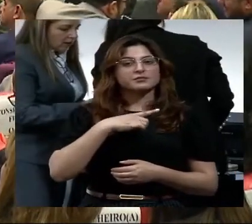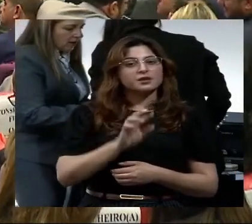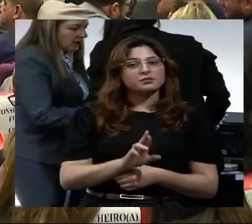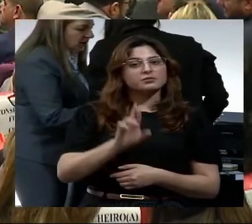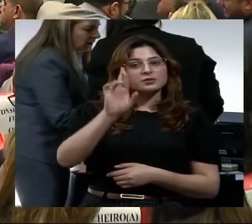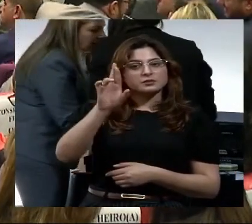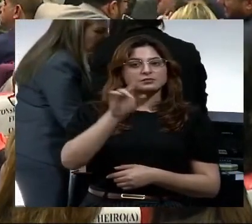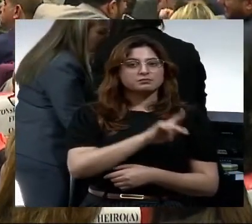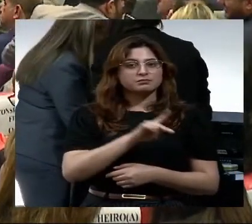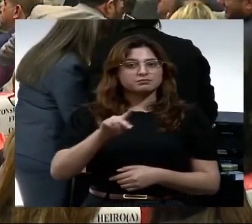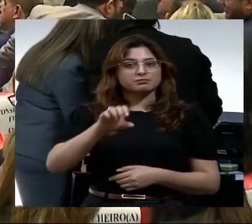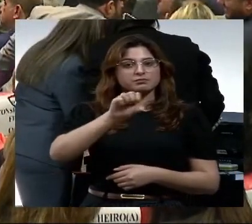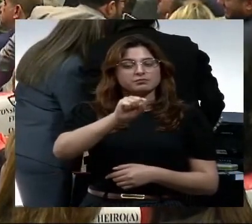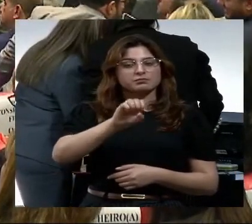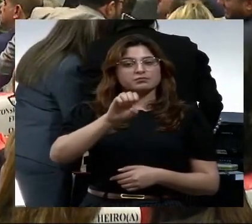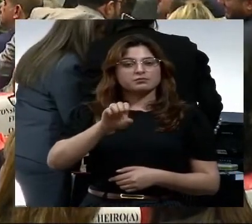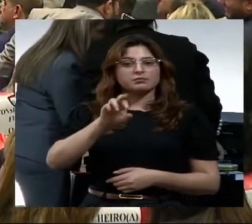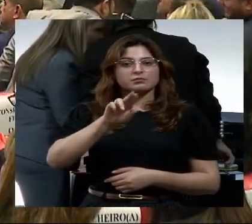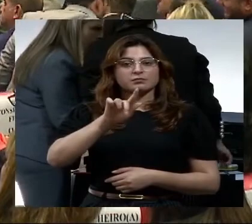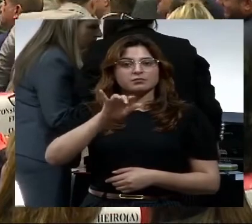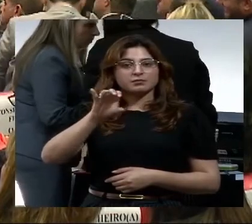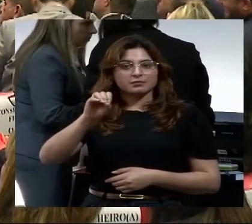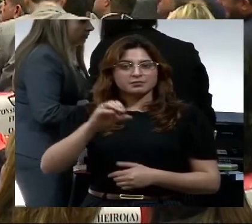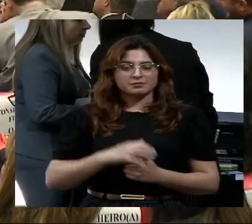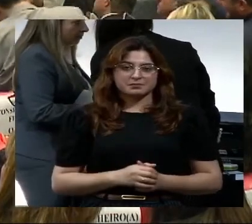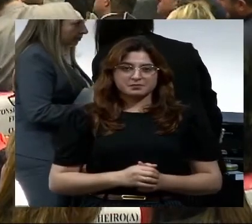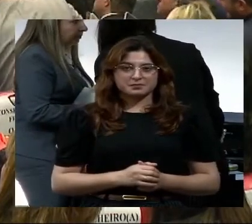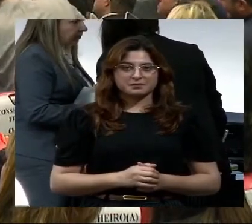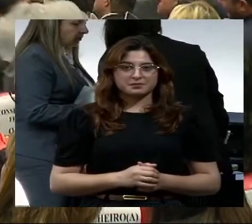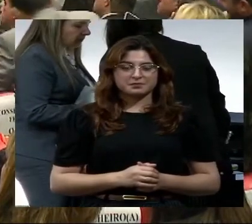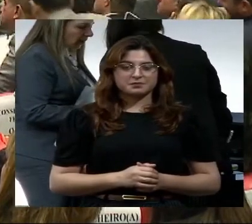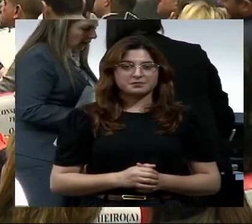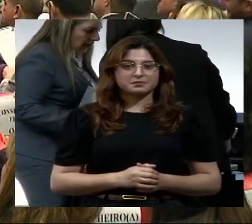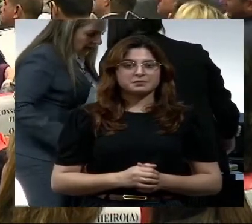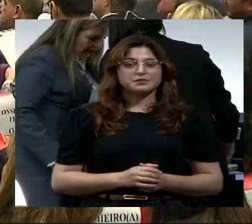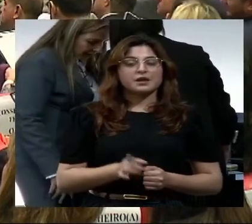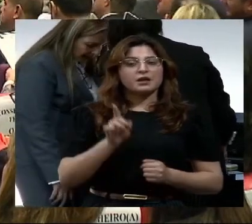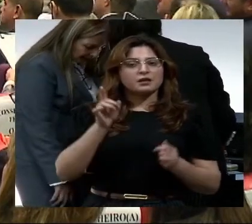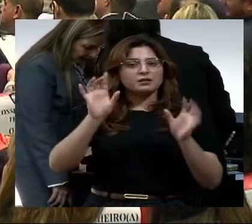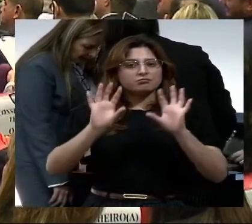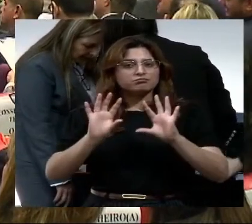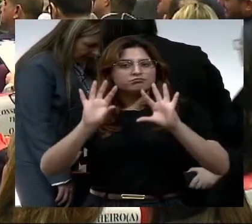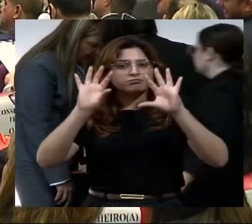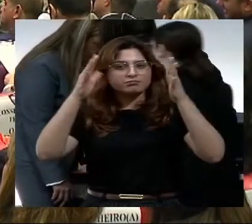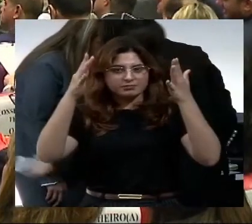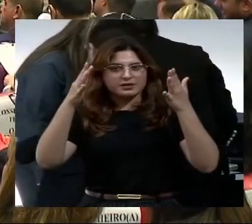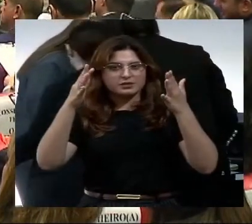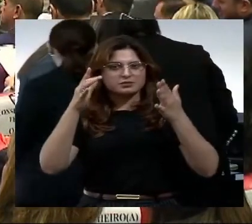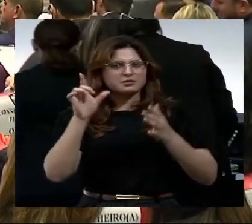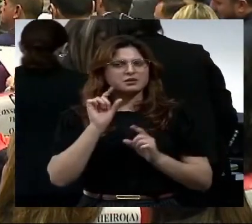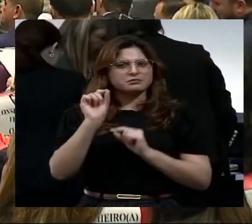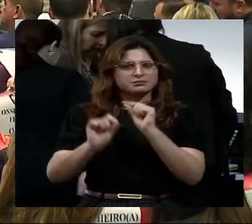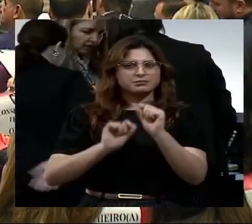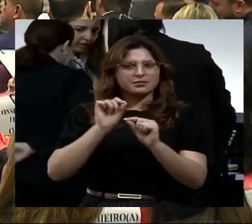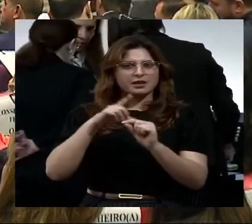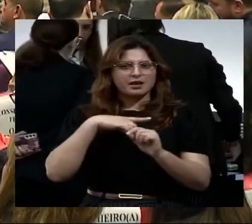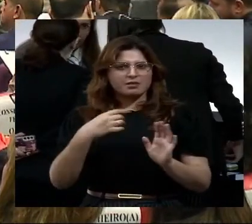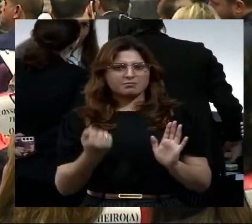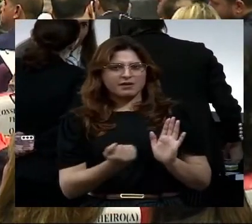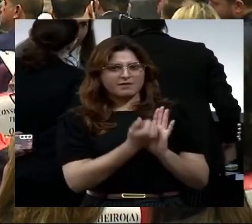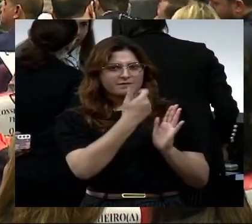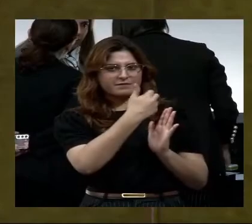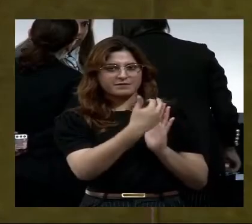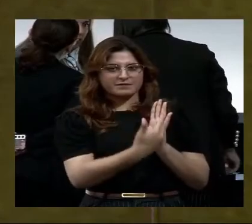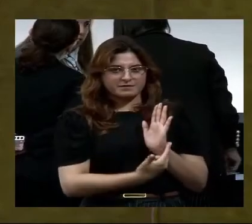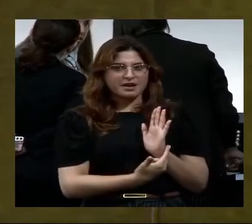o presidente Sérgio Leonardo, e aquele evento nos levou a não só marcar os anais da